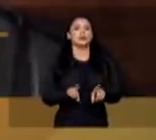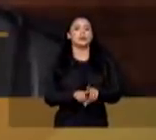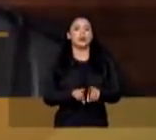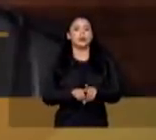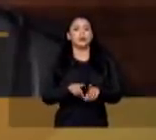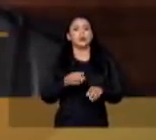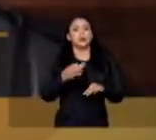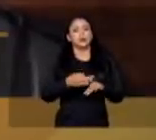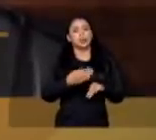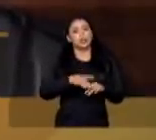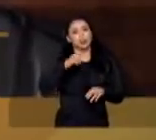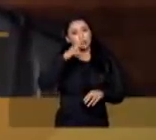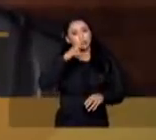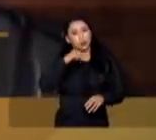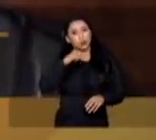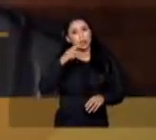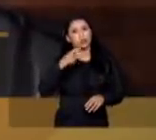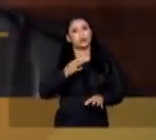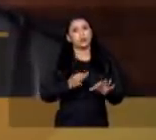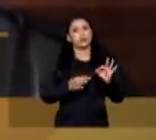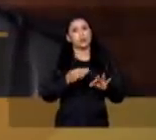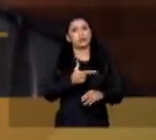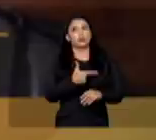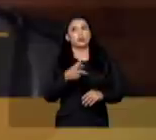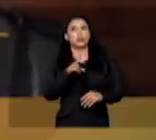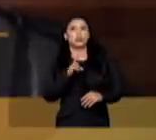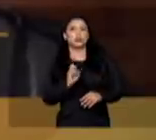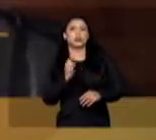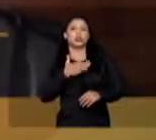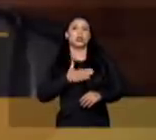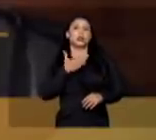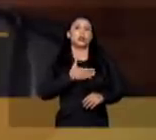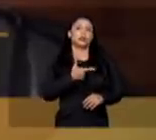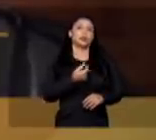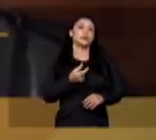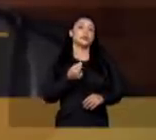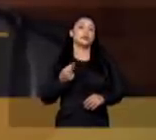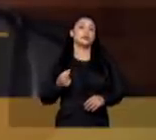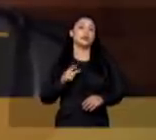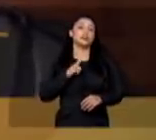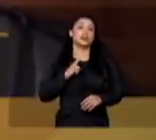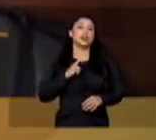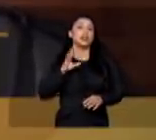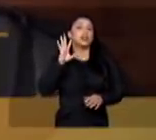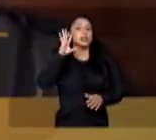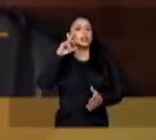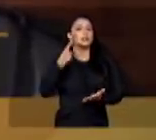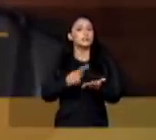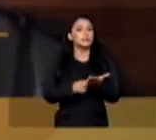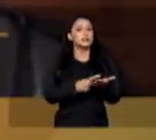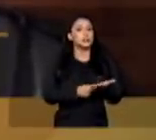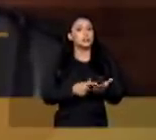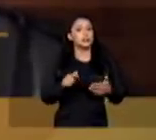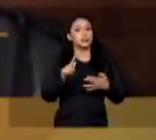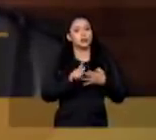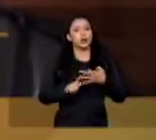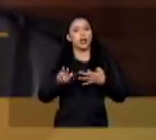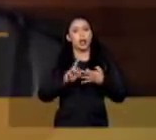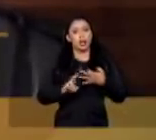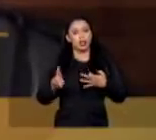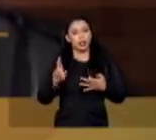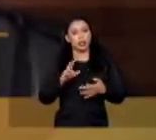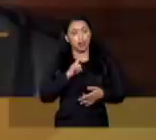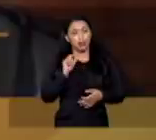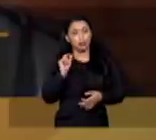Mendes, julgamento de 25 de agosto de 2020, onde se assentou agravo regimental